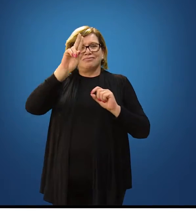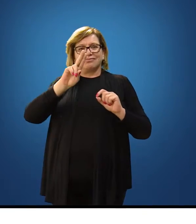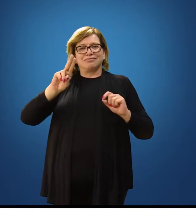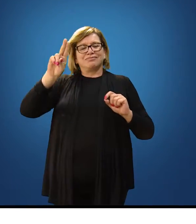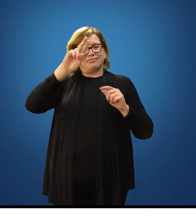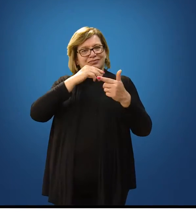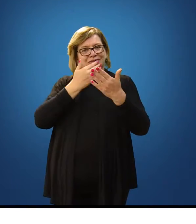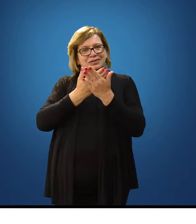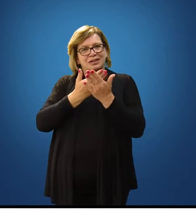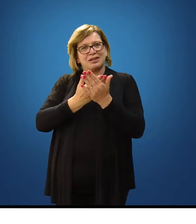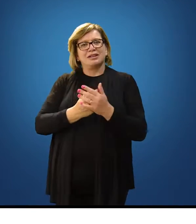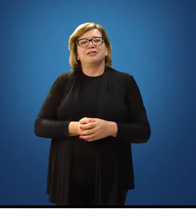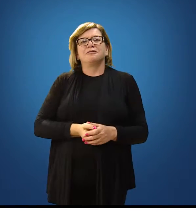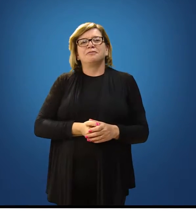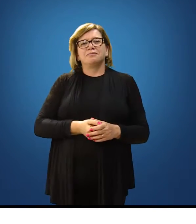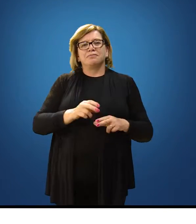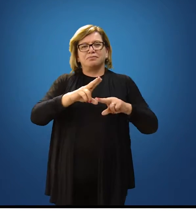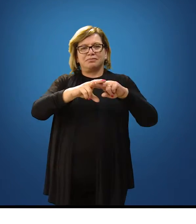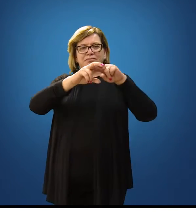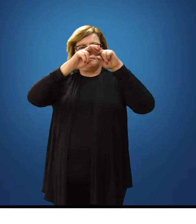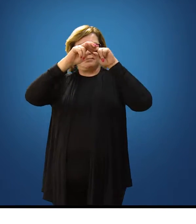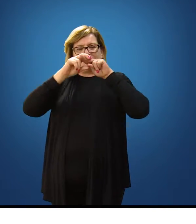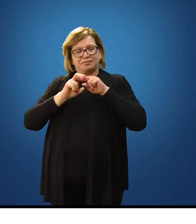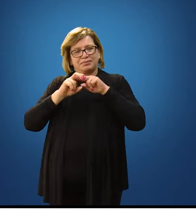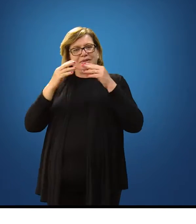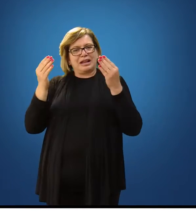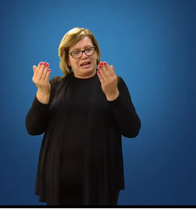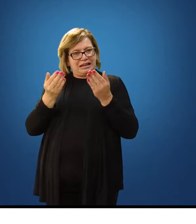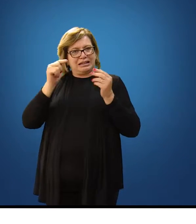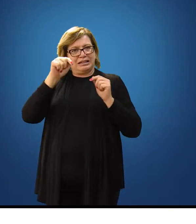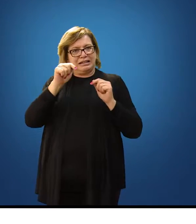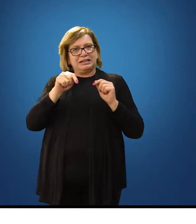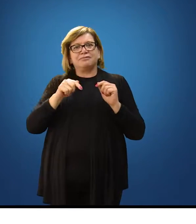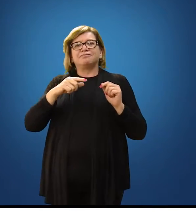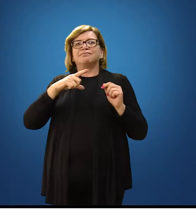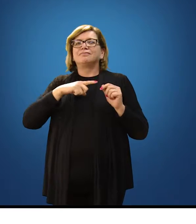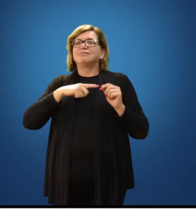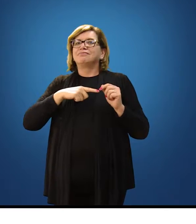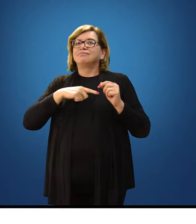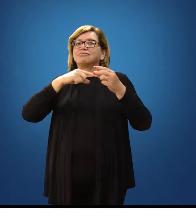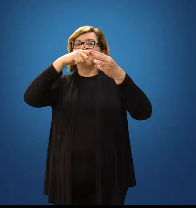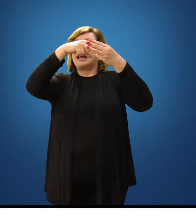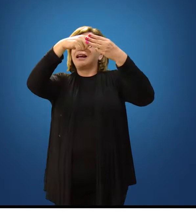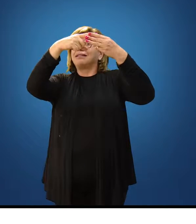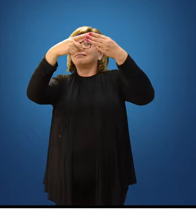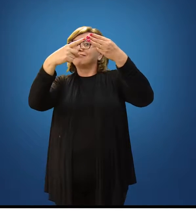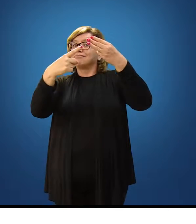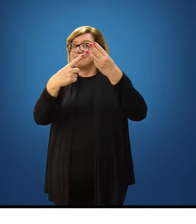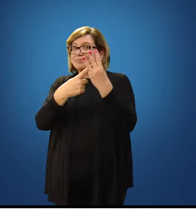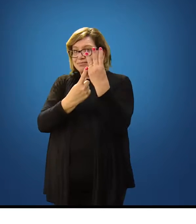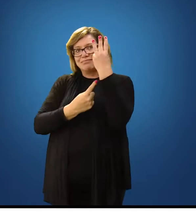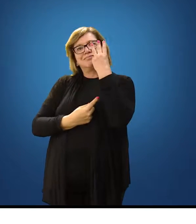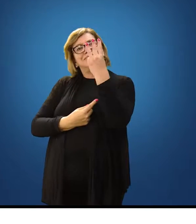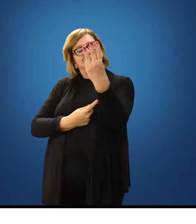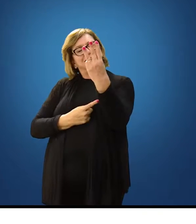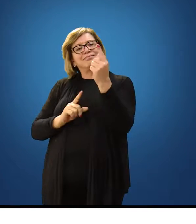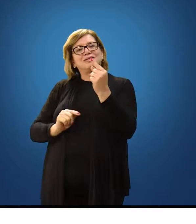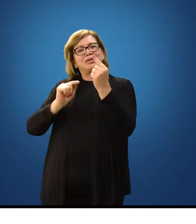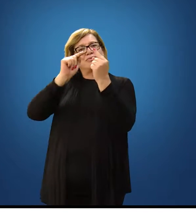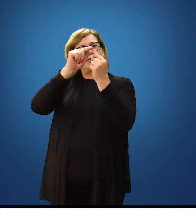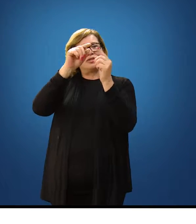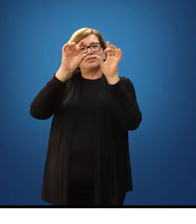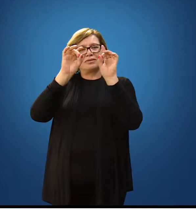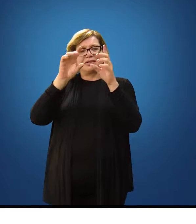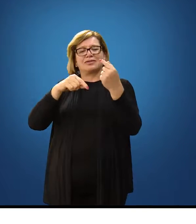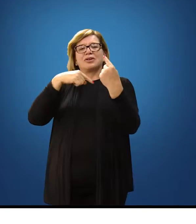estudo. Então vejam que para este caso em específico foram estabelecidos 3 objetivos específicos. O